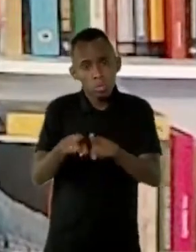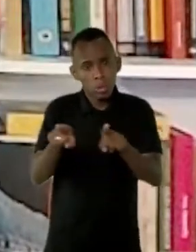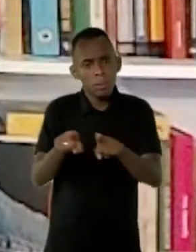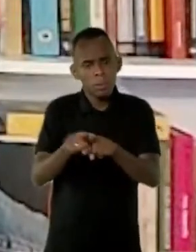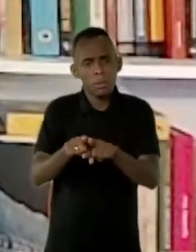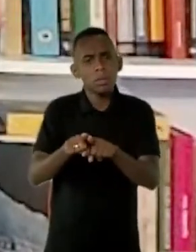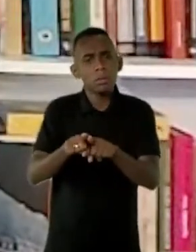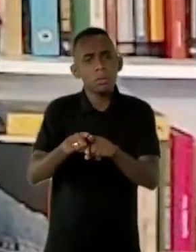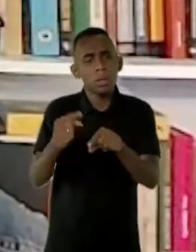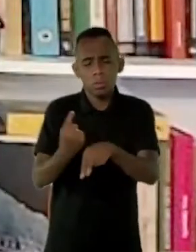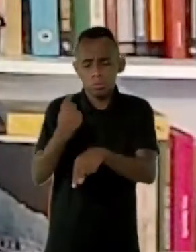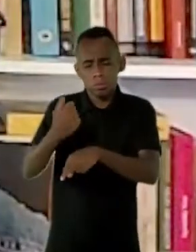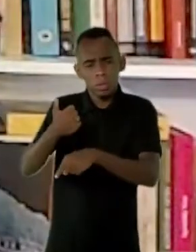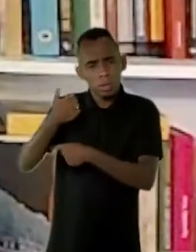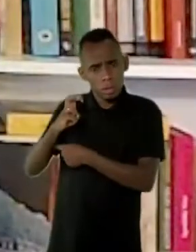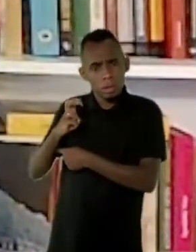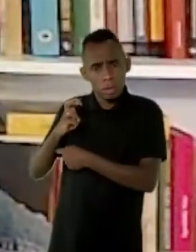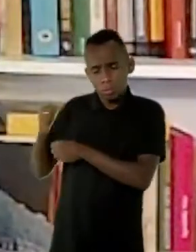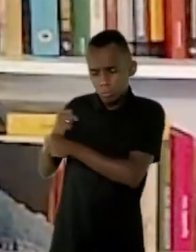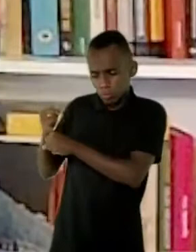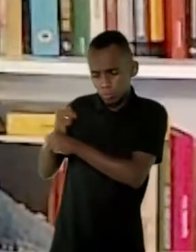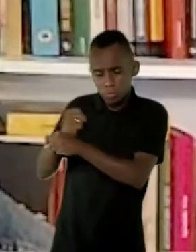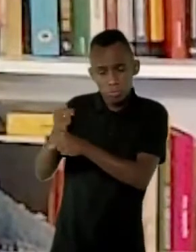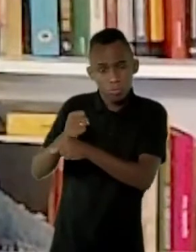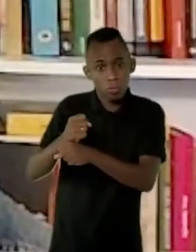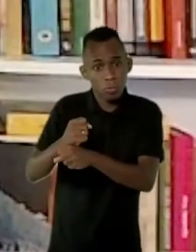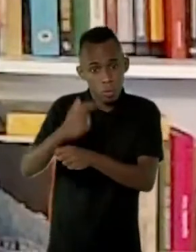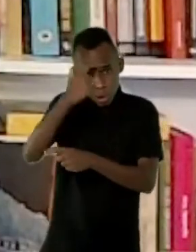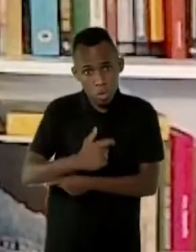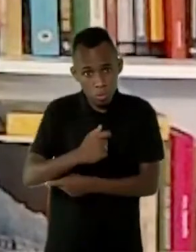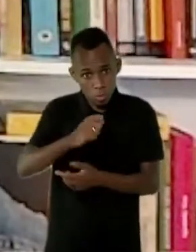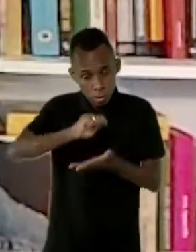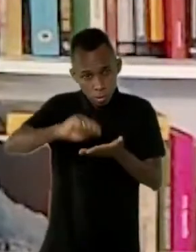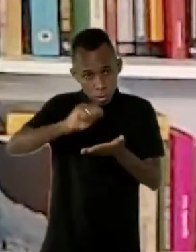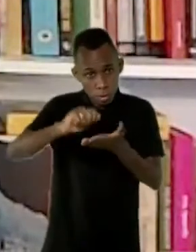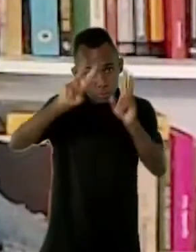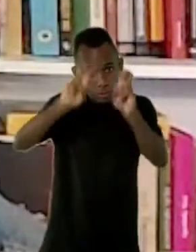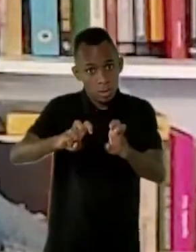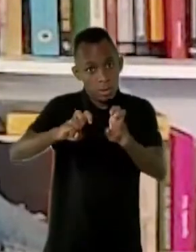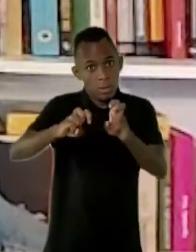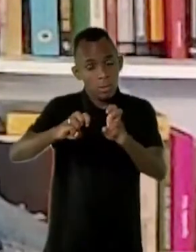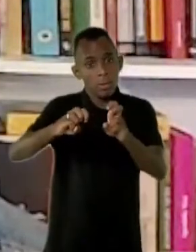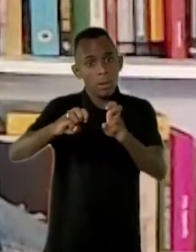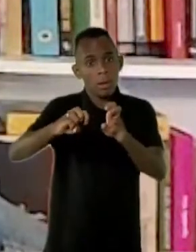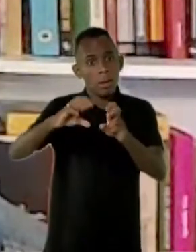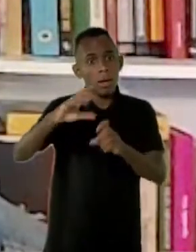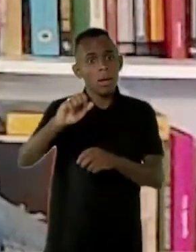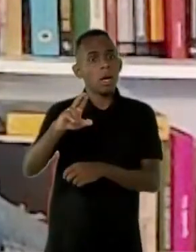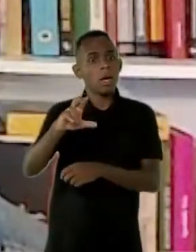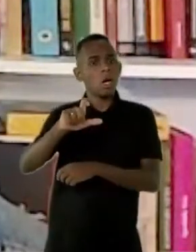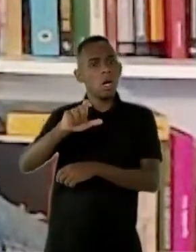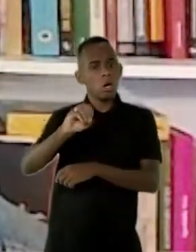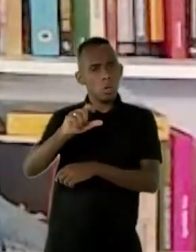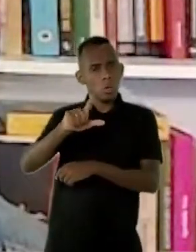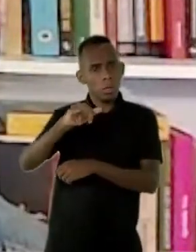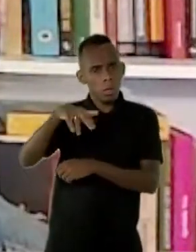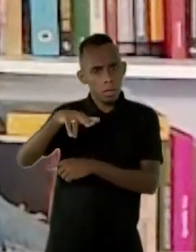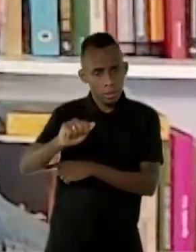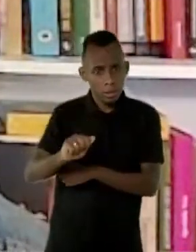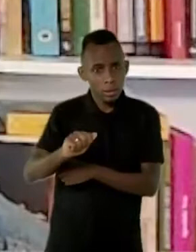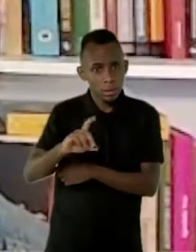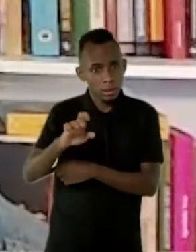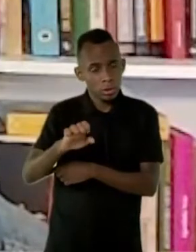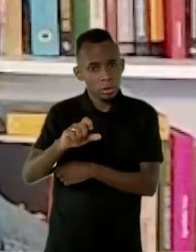eu escrevo sobre Carolina Maria de Jesus a partir da leitura do livro dela, Quarto de